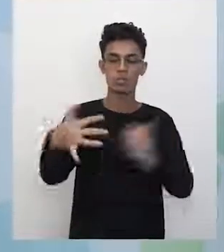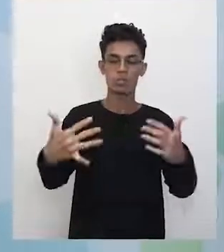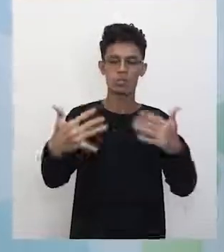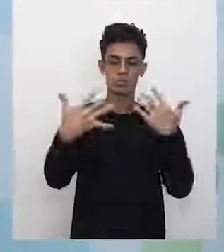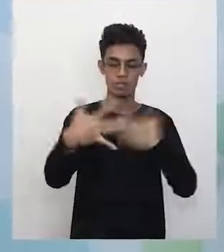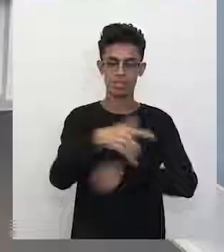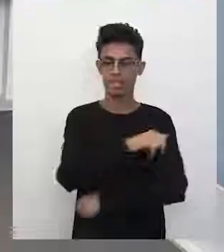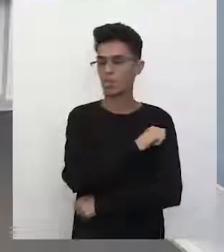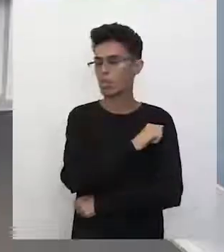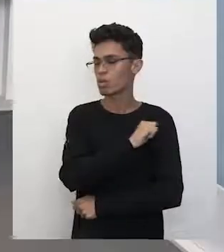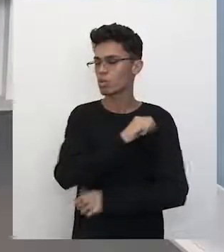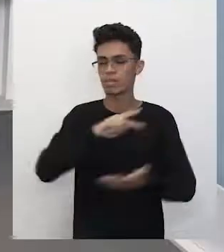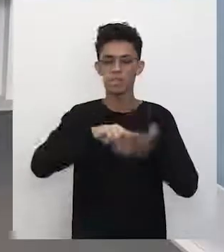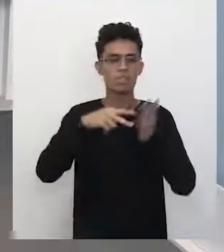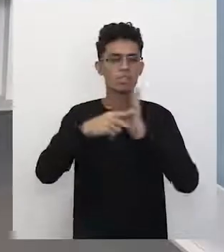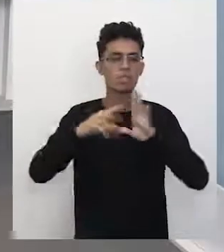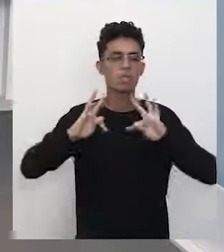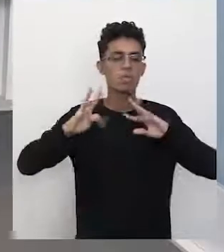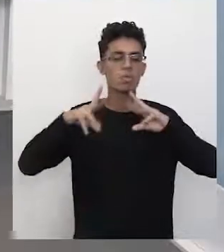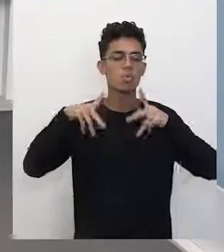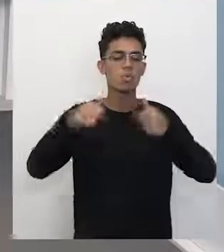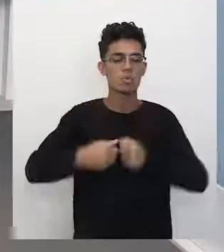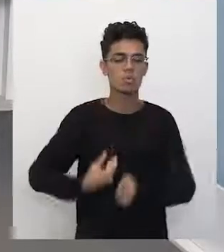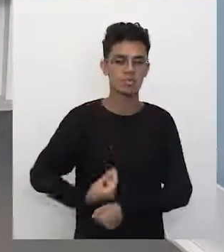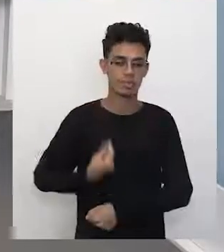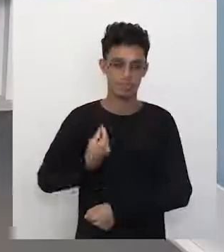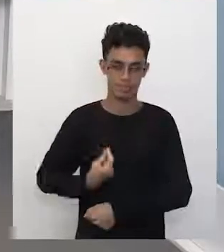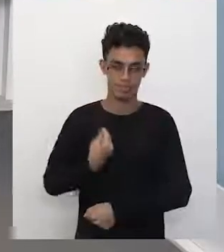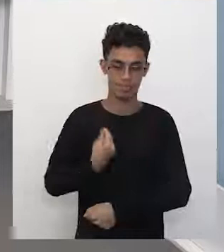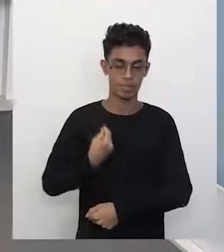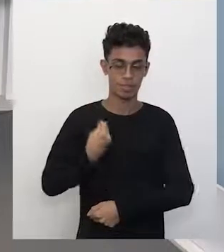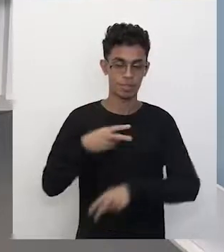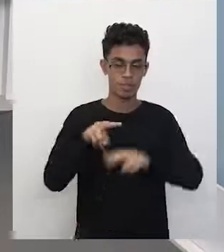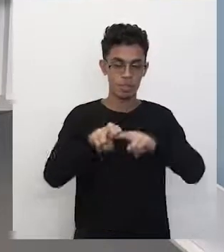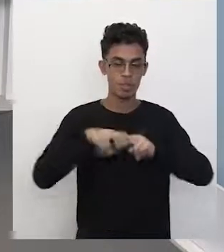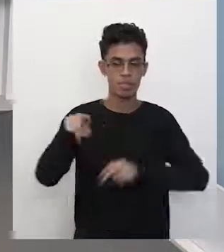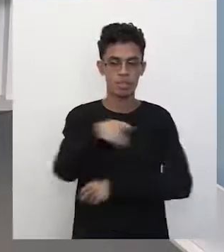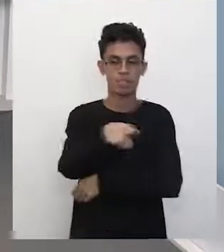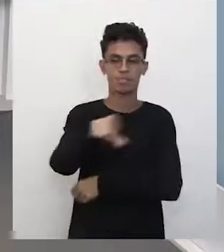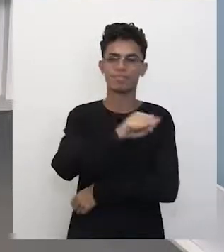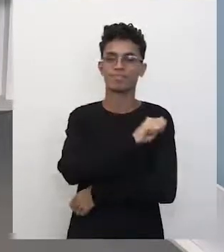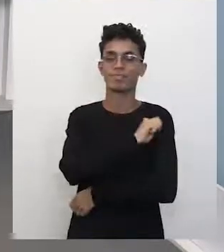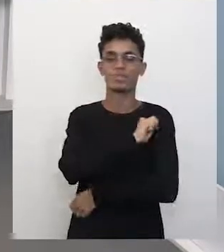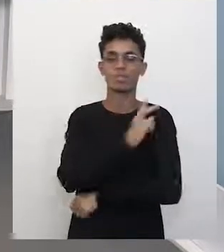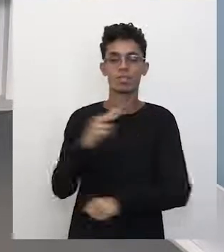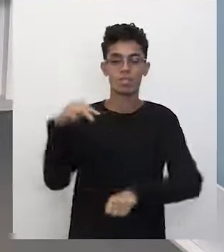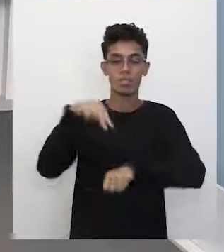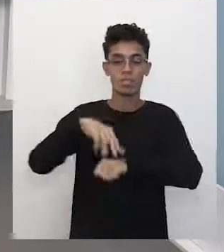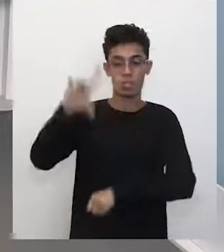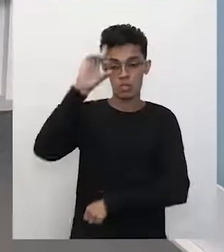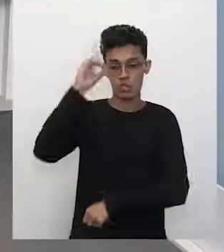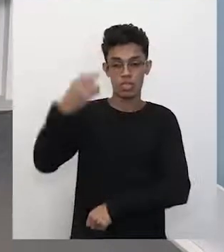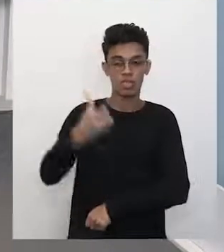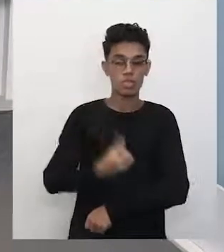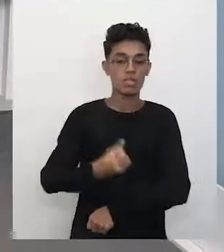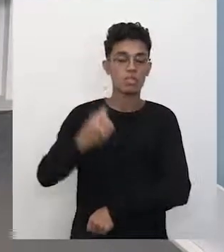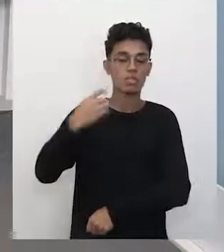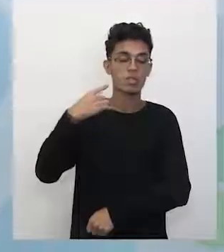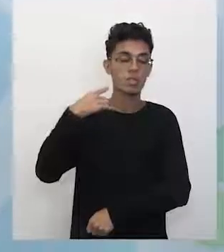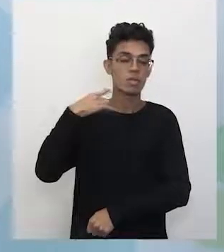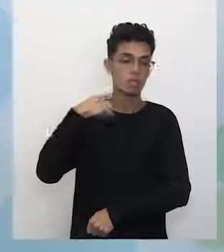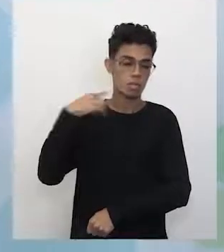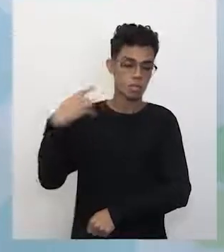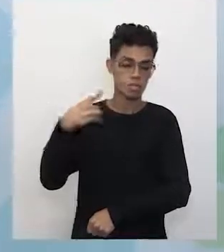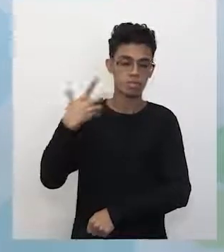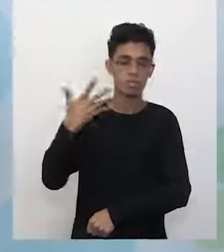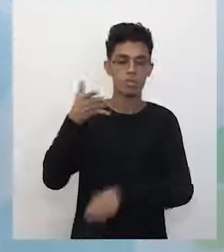nessa vida. É o tudo. É tudo, é tudo. É por eles que estamos aqui. Exatamente nesse dia 6 de maio. Então, vamos lá, né? Hoje vamos